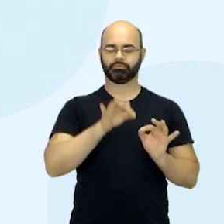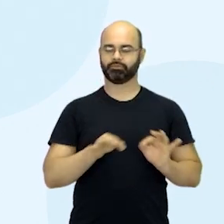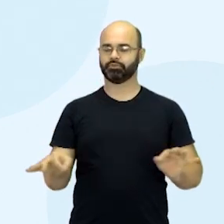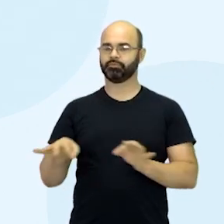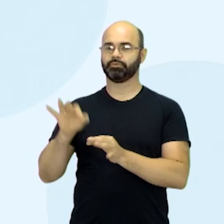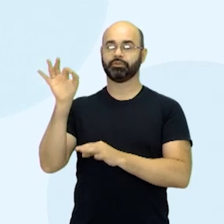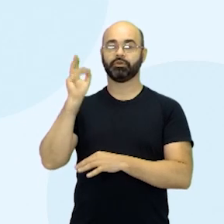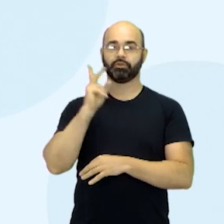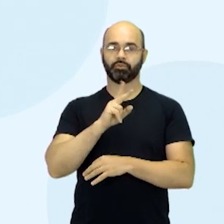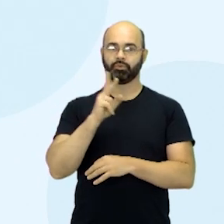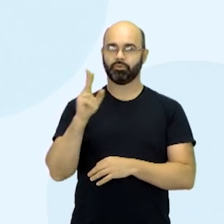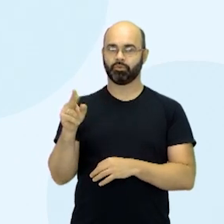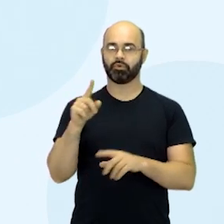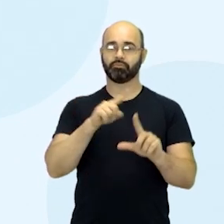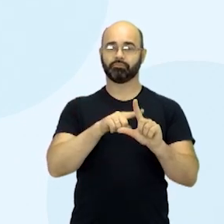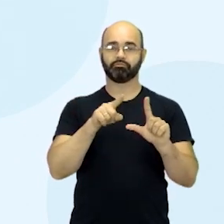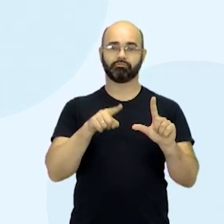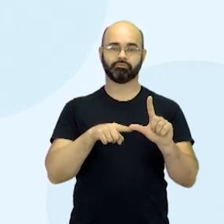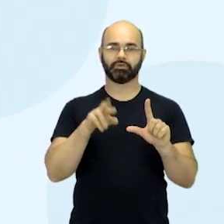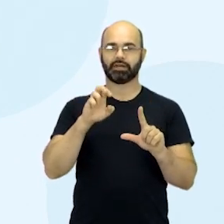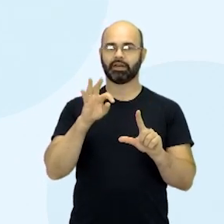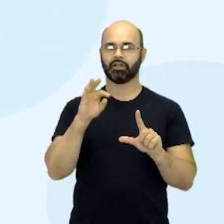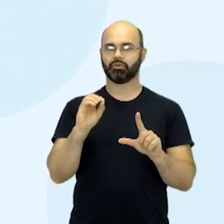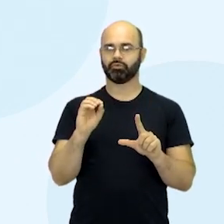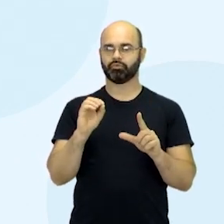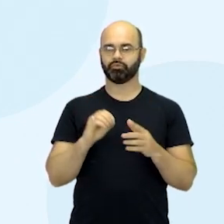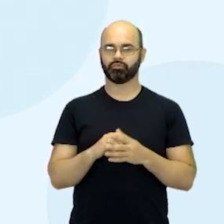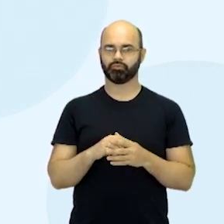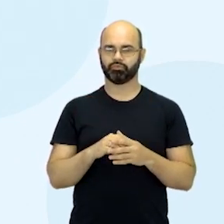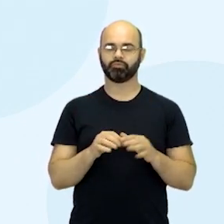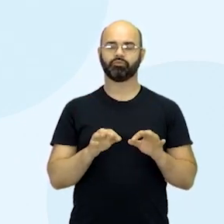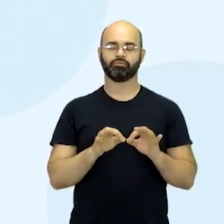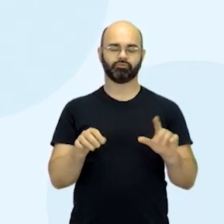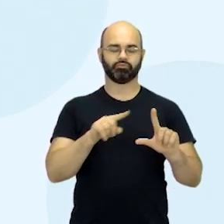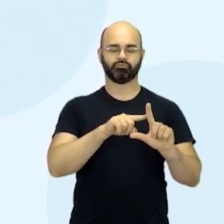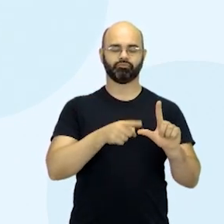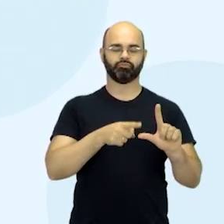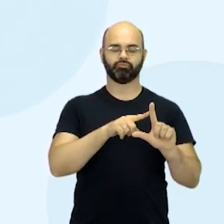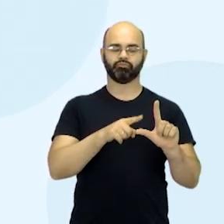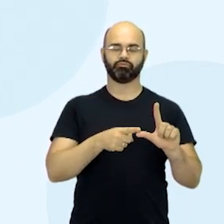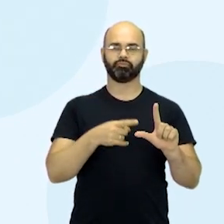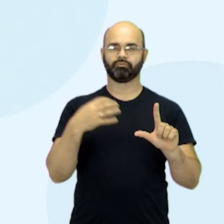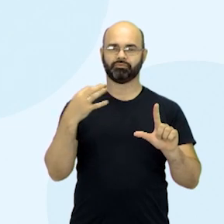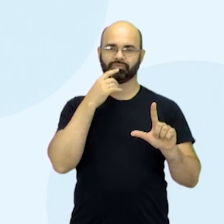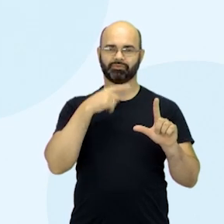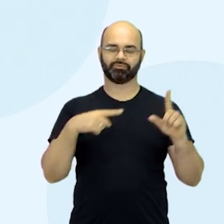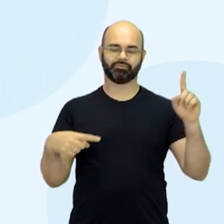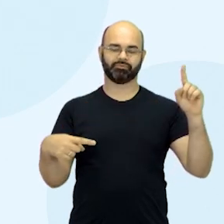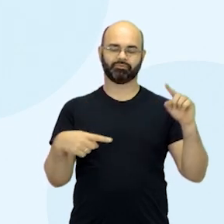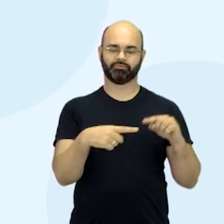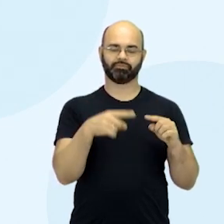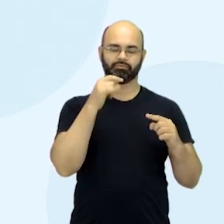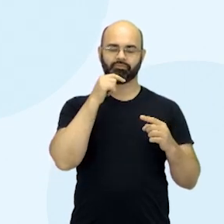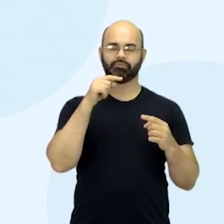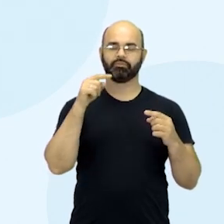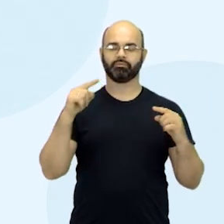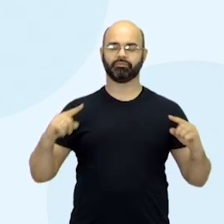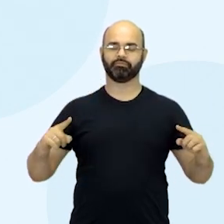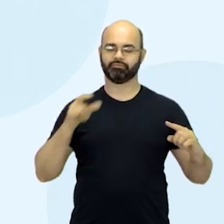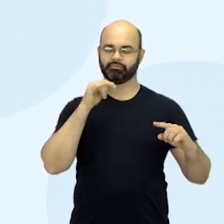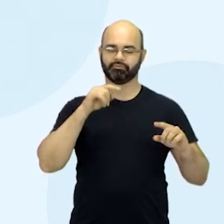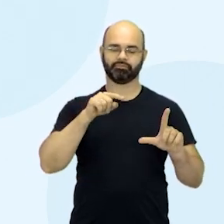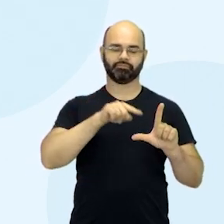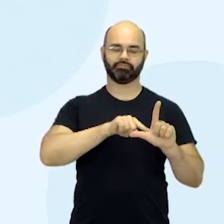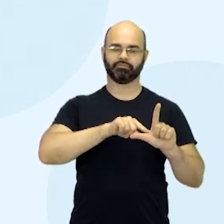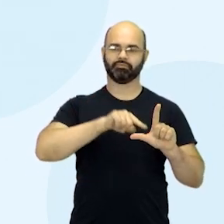ângulos retos? 2 diagonais de mesma medida que se cruzam no ponto médio, ou seja, uma